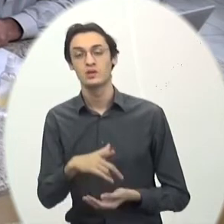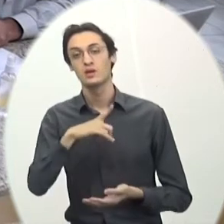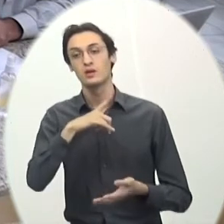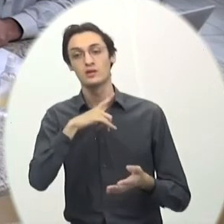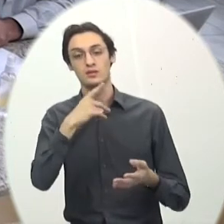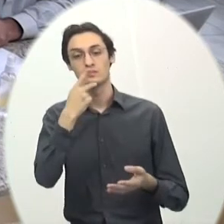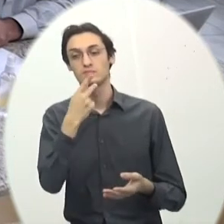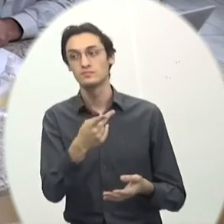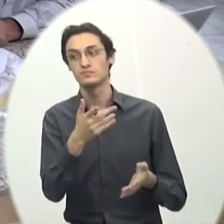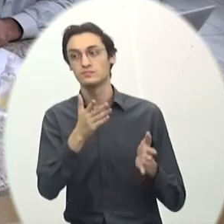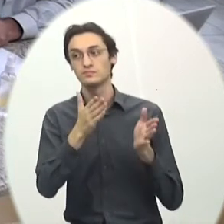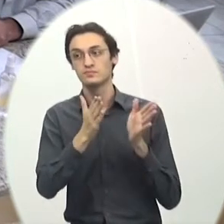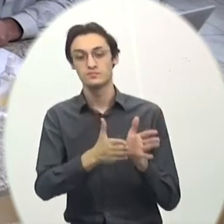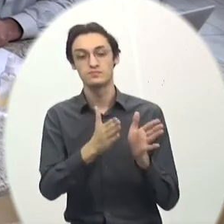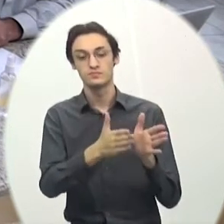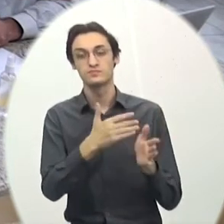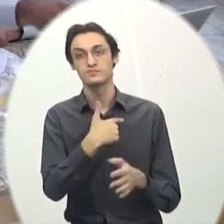verbalmente,